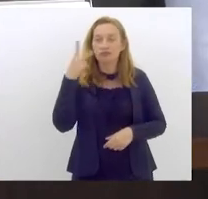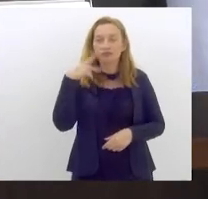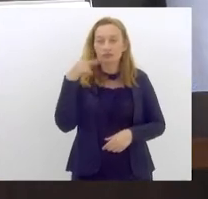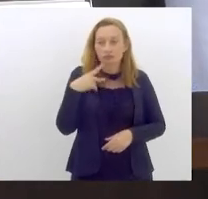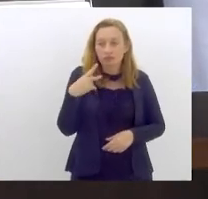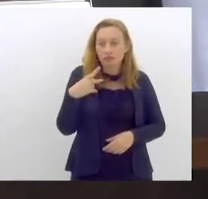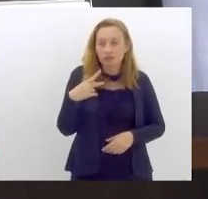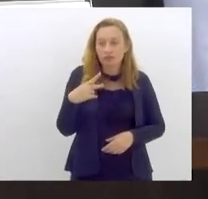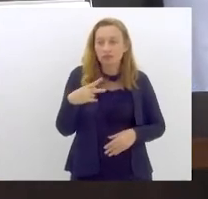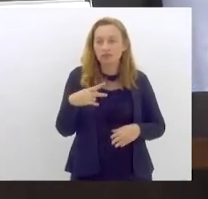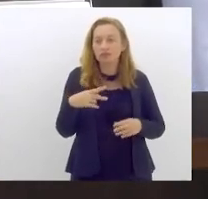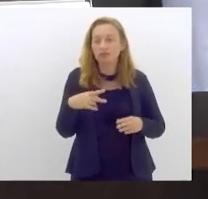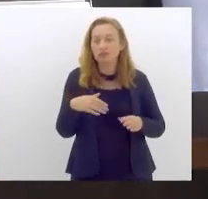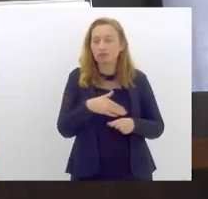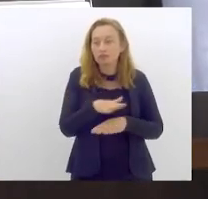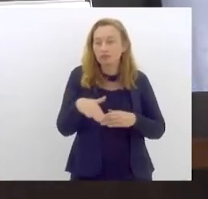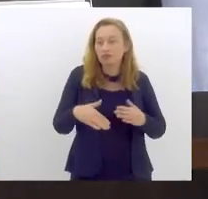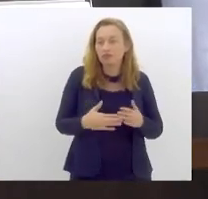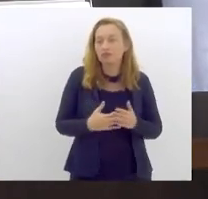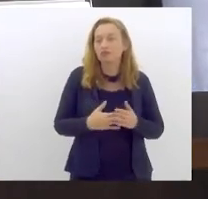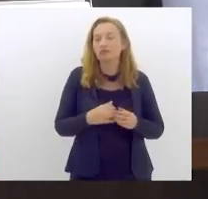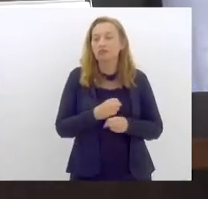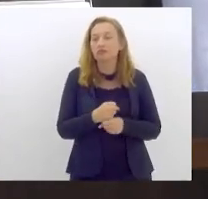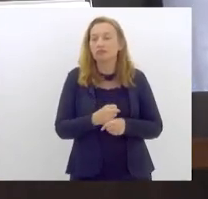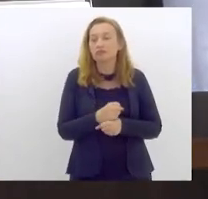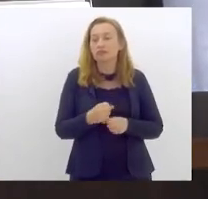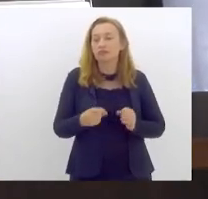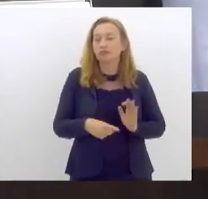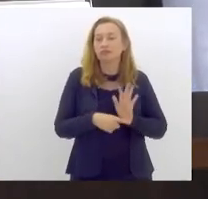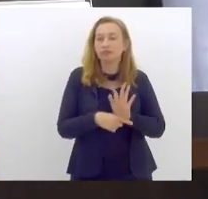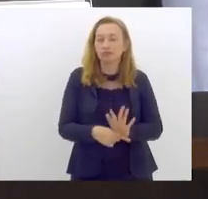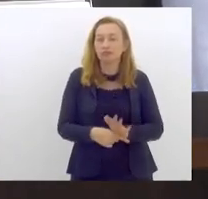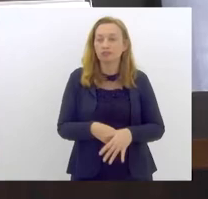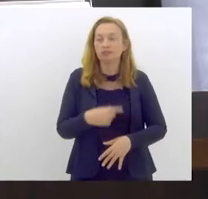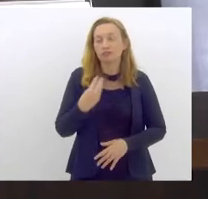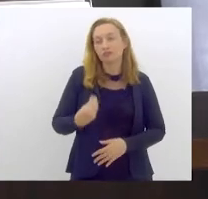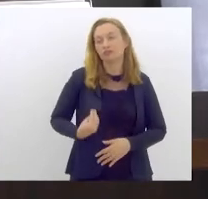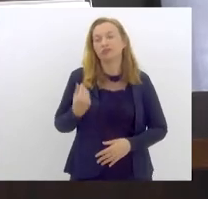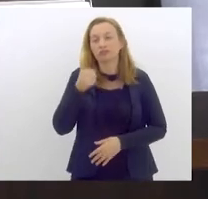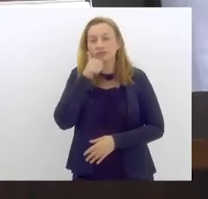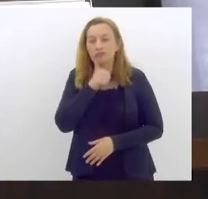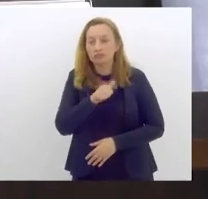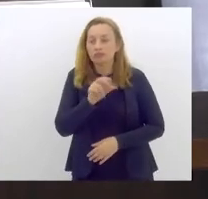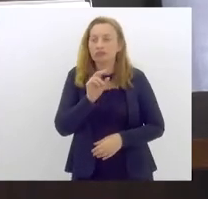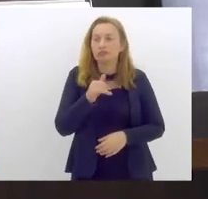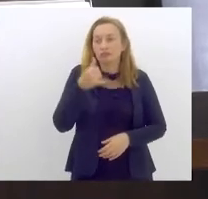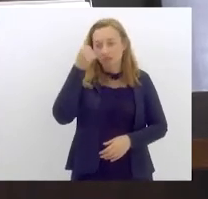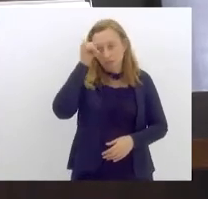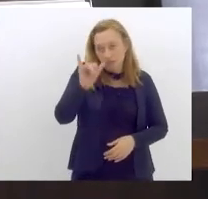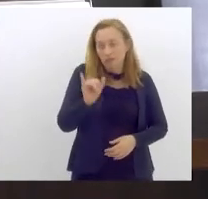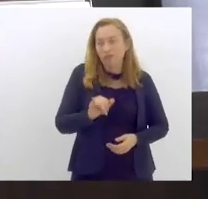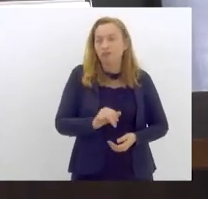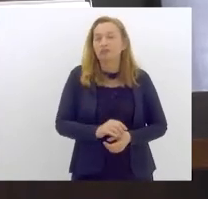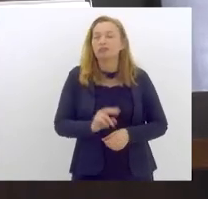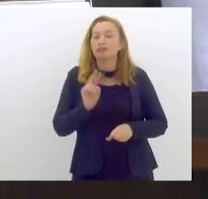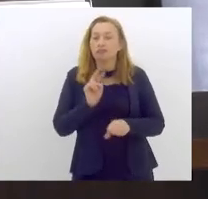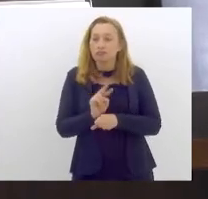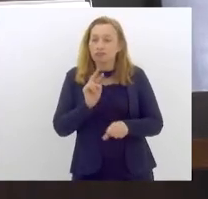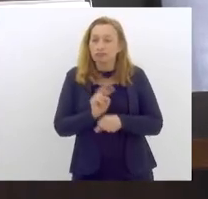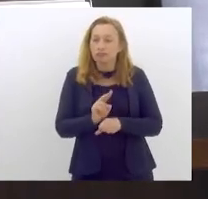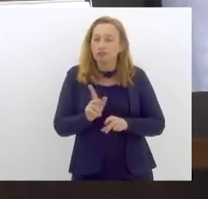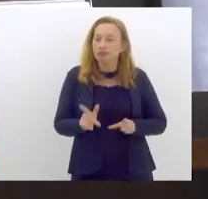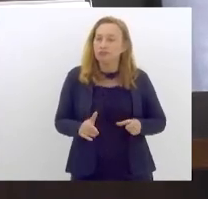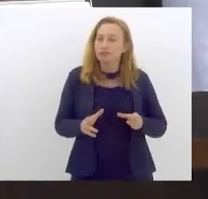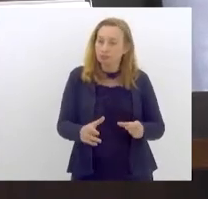um ano inteiro para da vida das mulheres para que a prevenção alcance